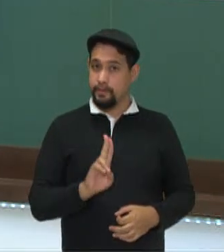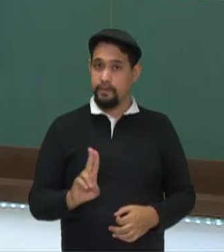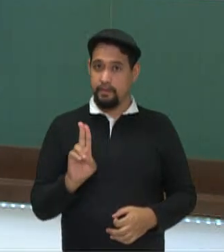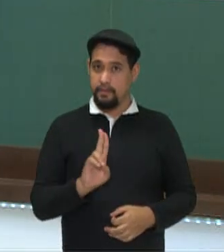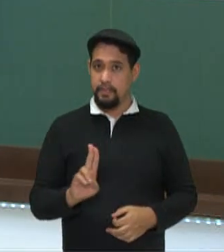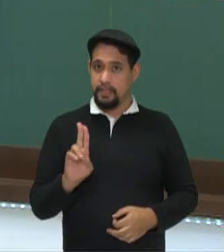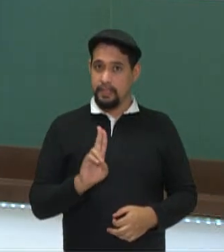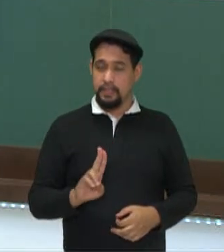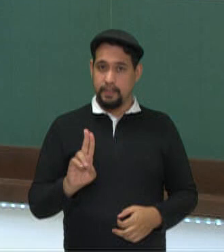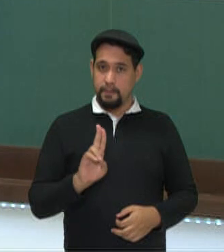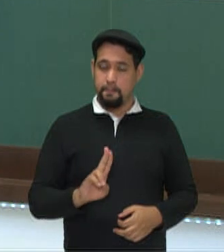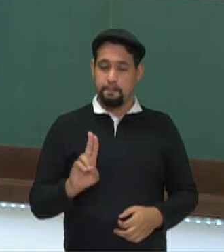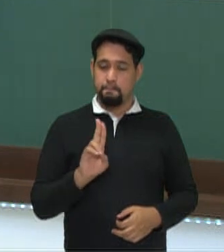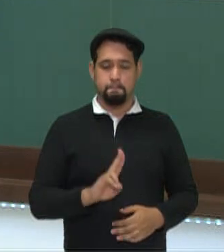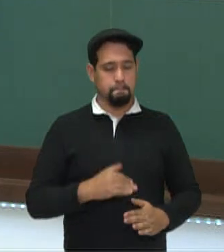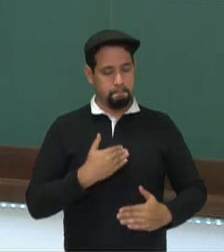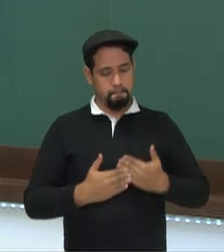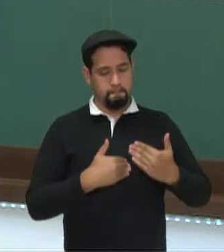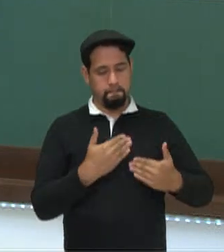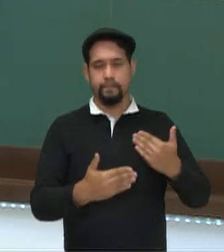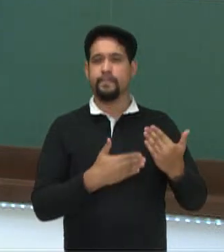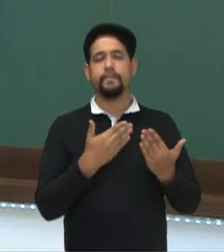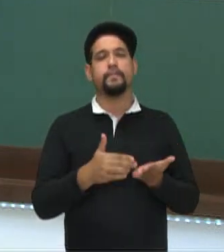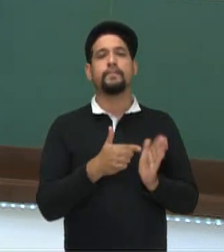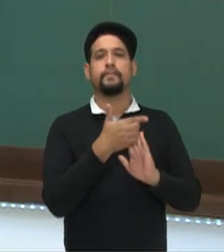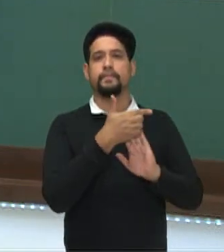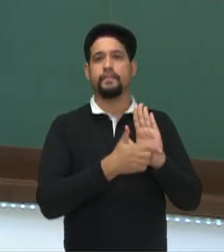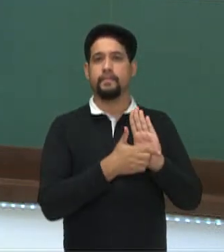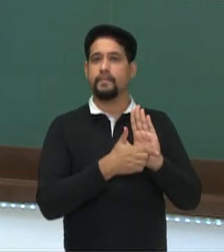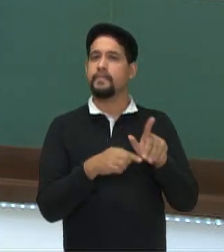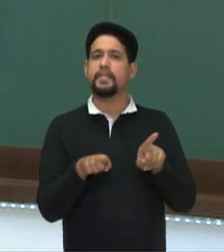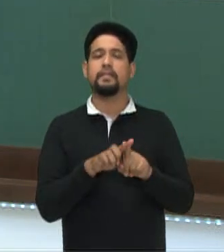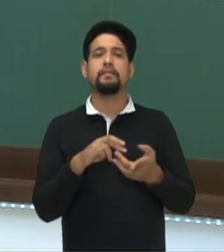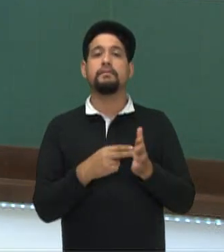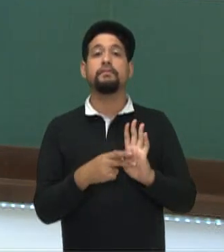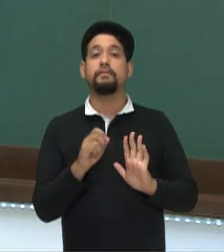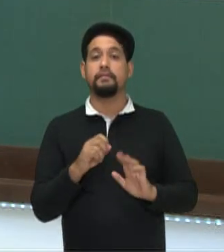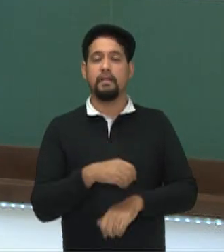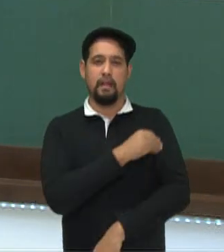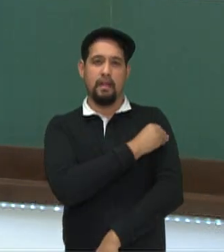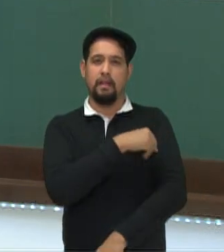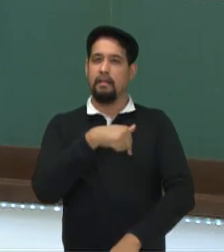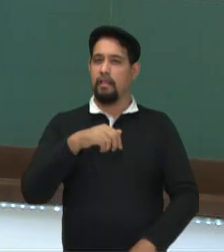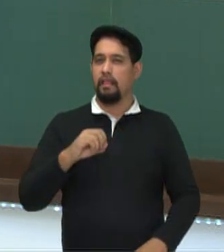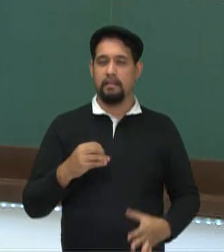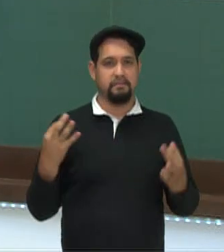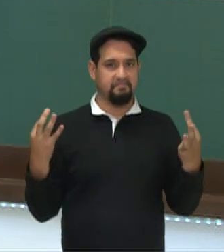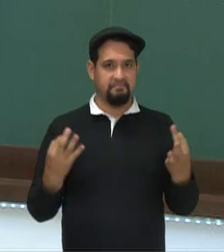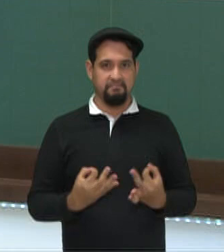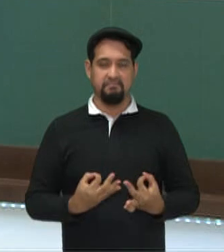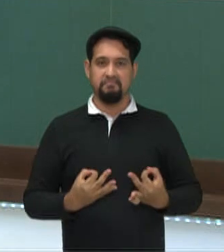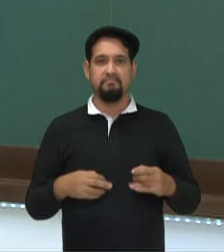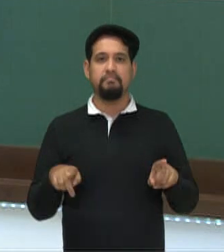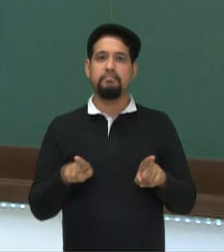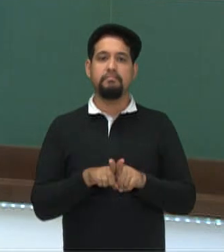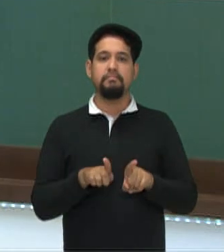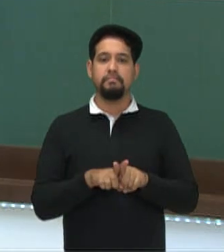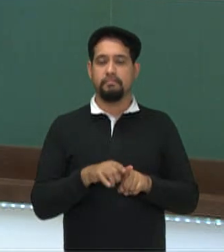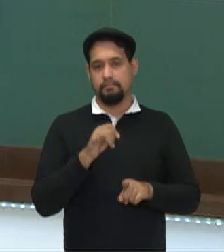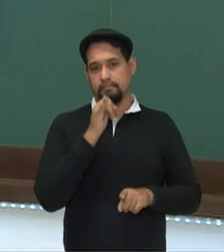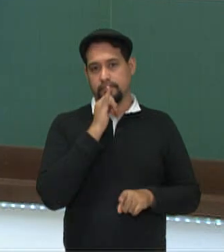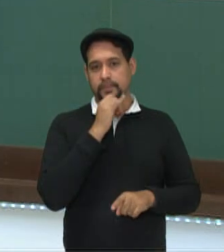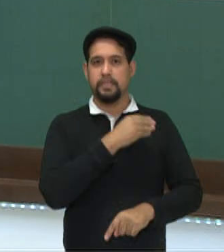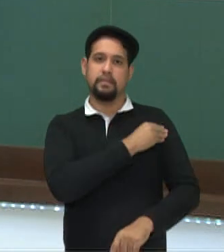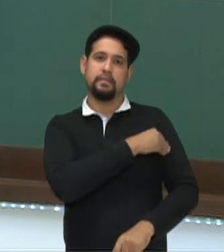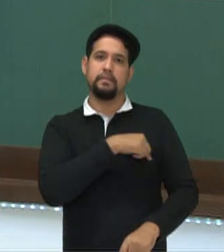utilizarmos neste processo de higienização, esterilização, é o álcool 70. E também, claro, o